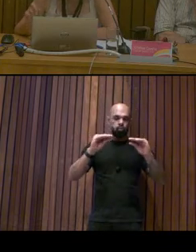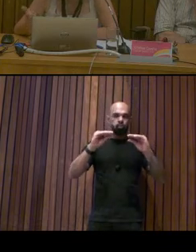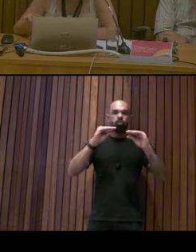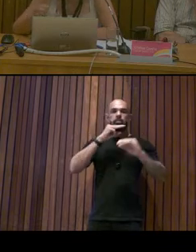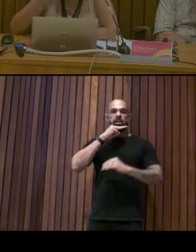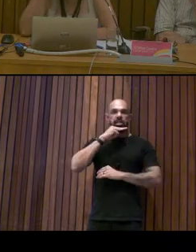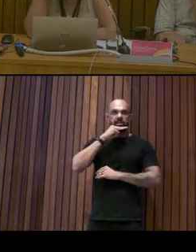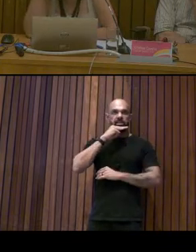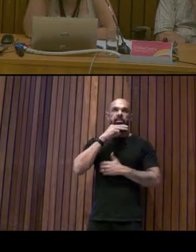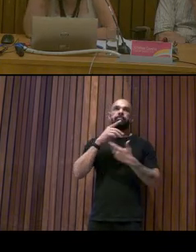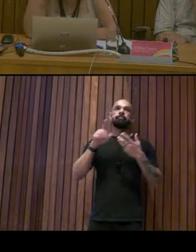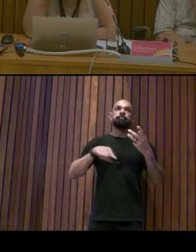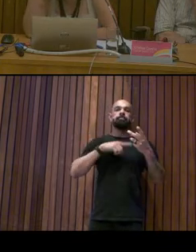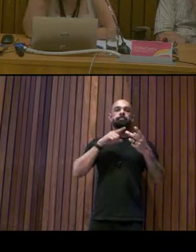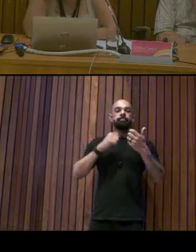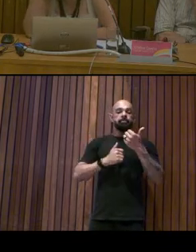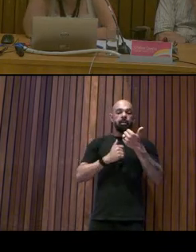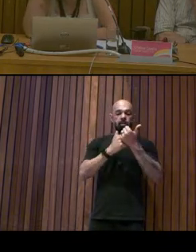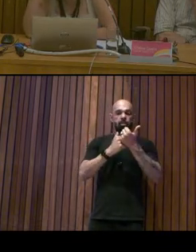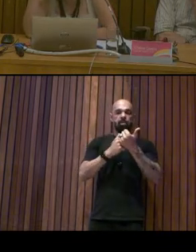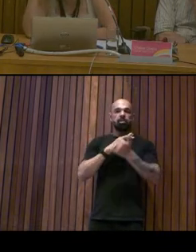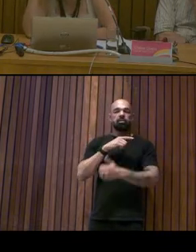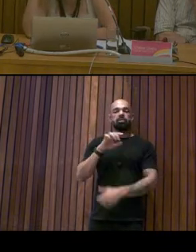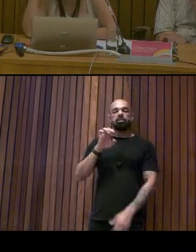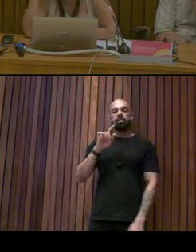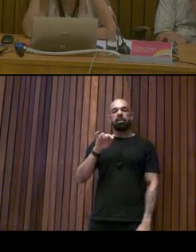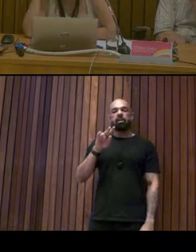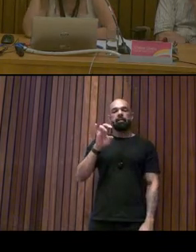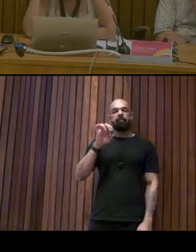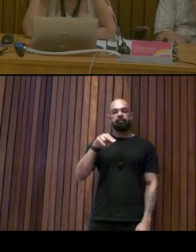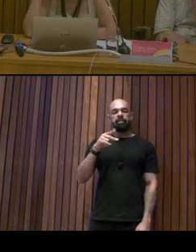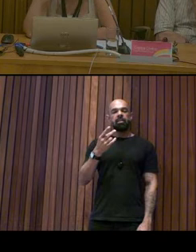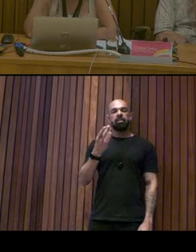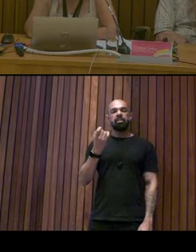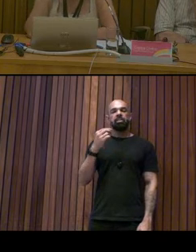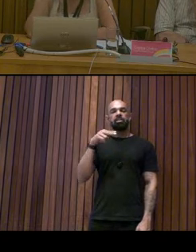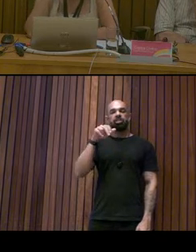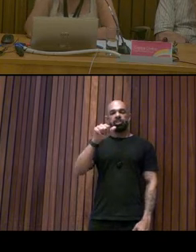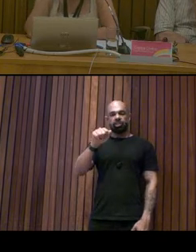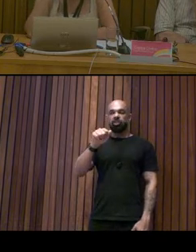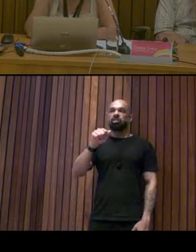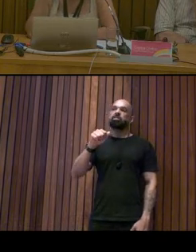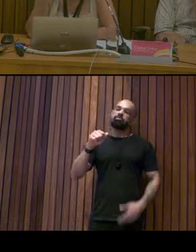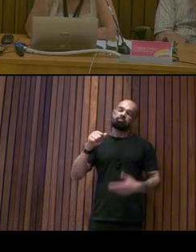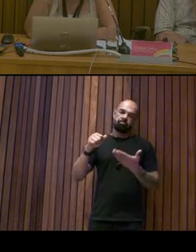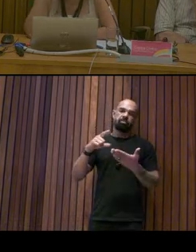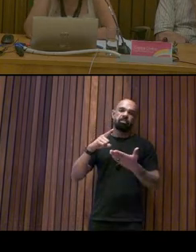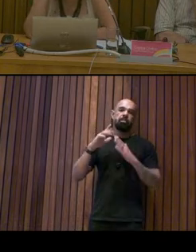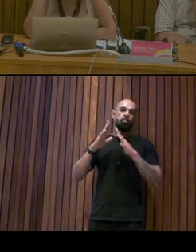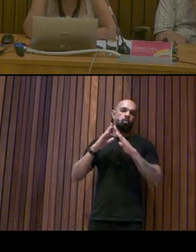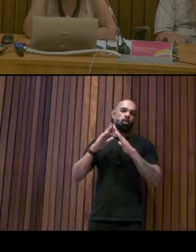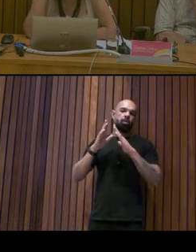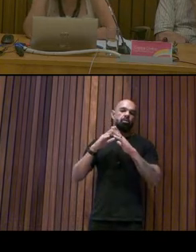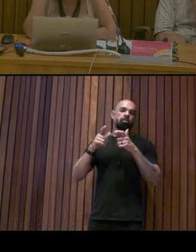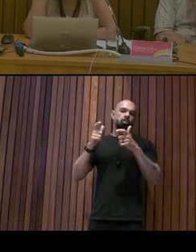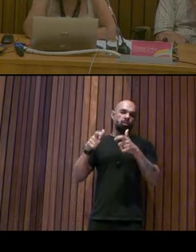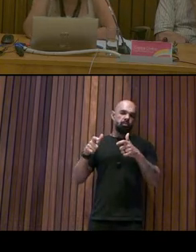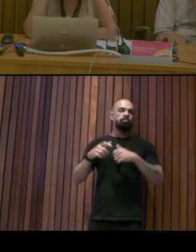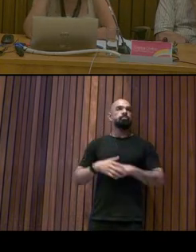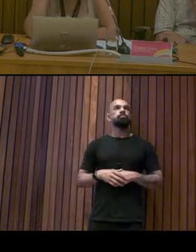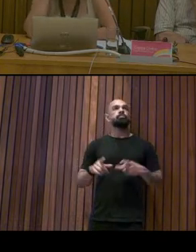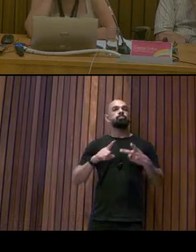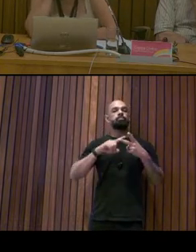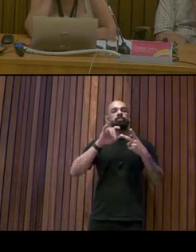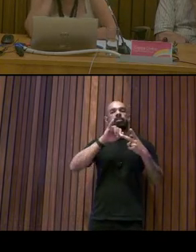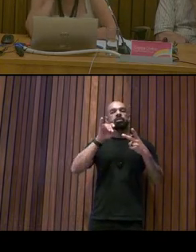E também teve como colaboração Evelyn Cristina Modesto Rangel, a Evelyn é moradora do local,